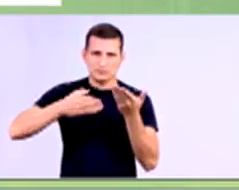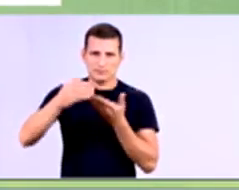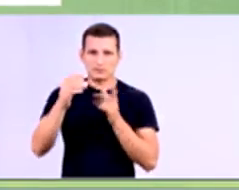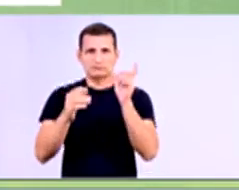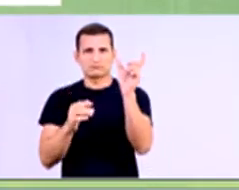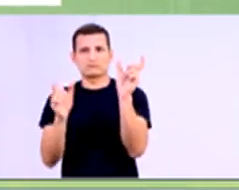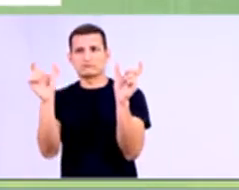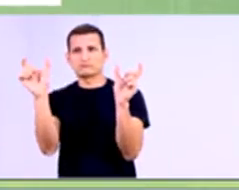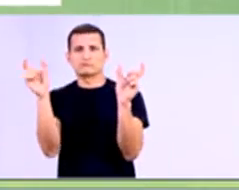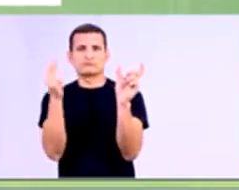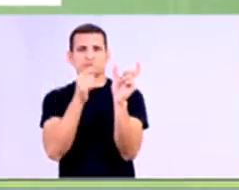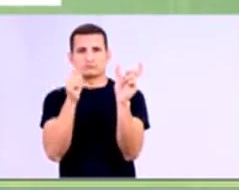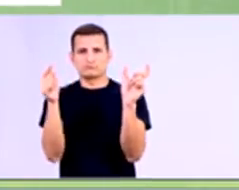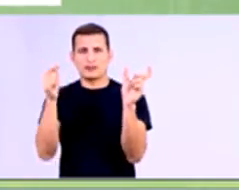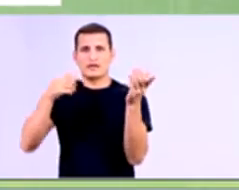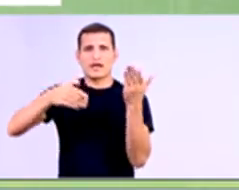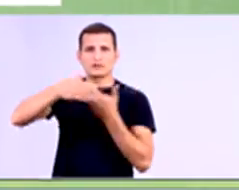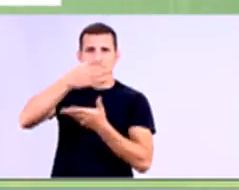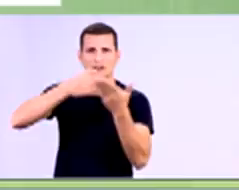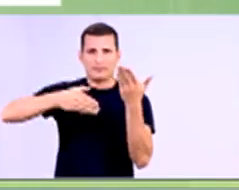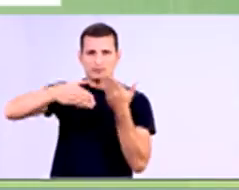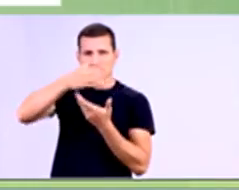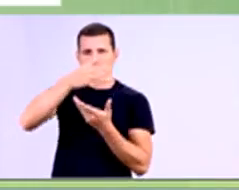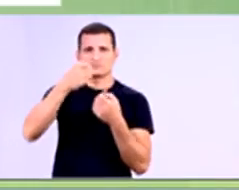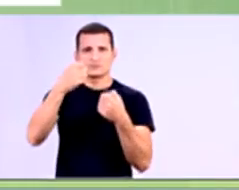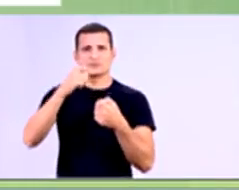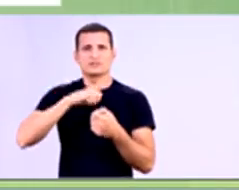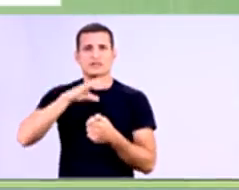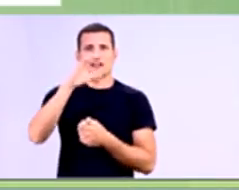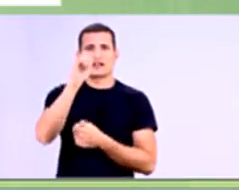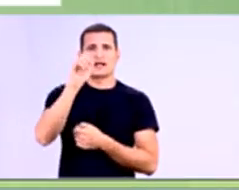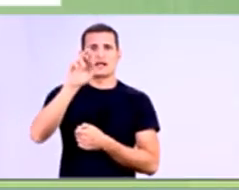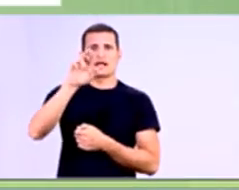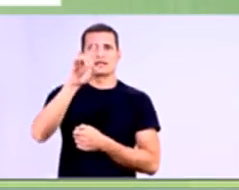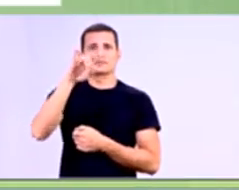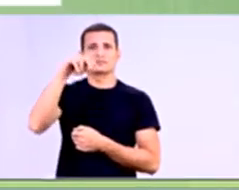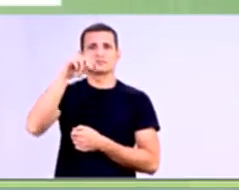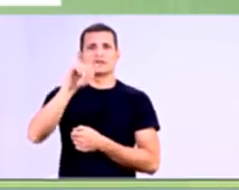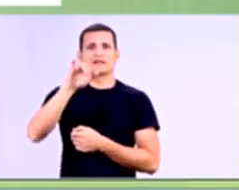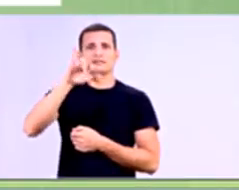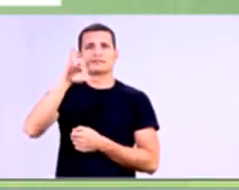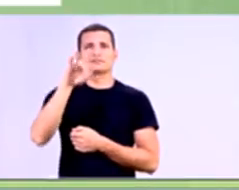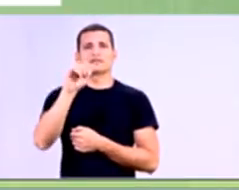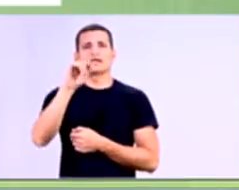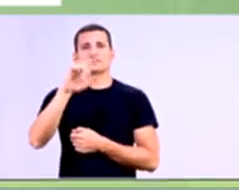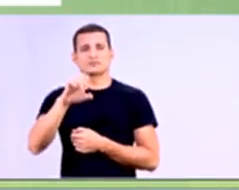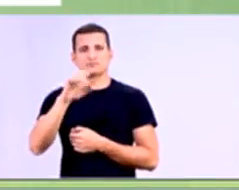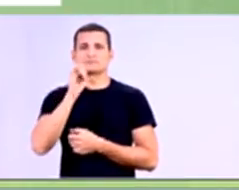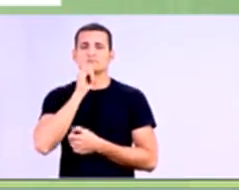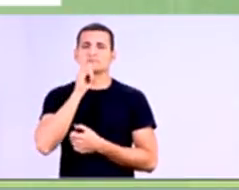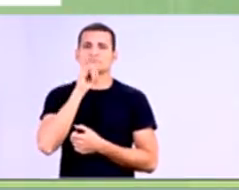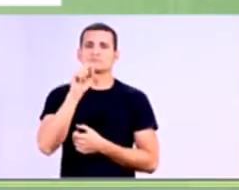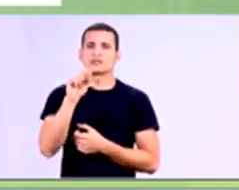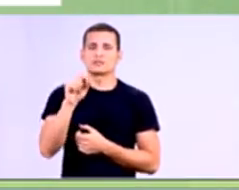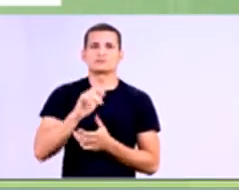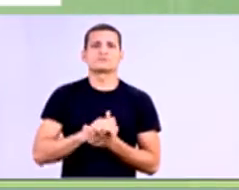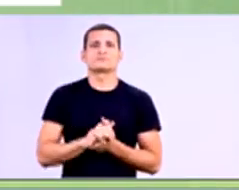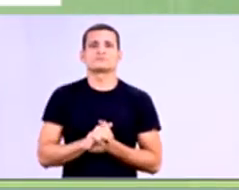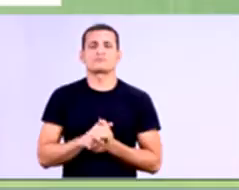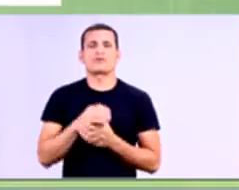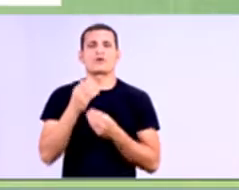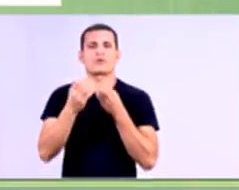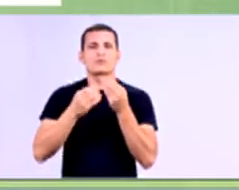entre as minhas classes, eu passo a ter uma cardinalidade. O que é isso? É eu dizer como